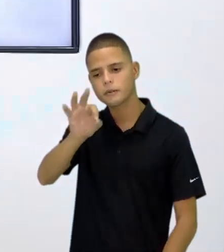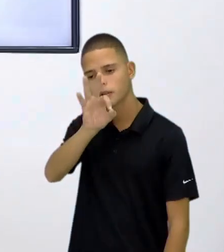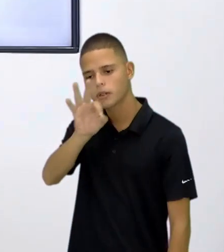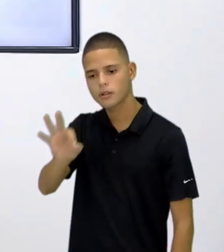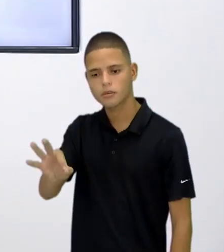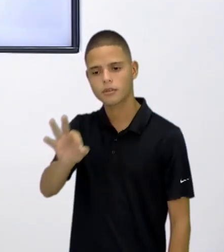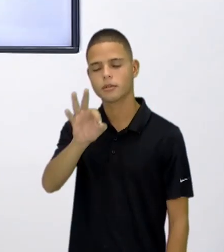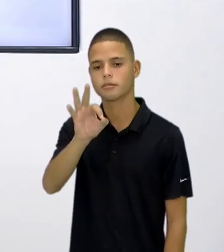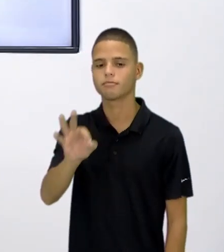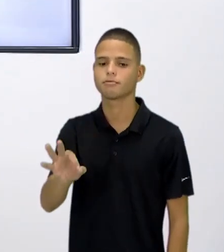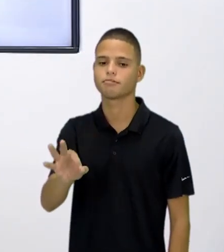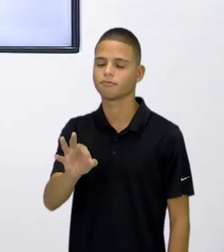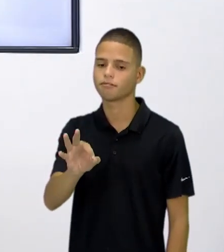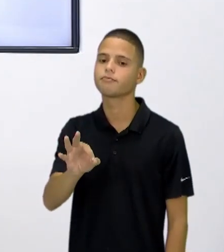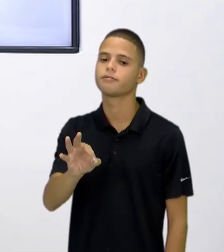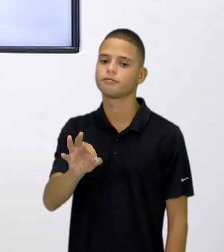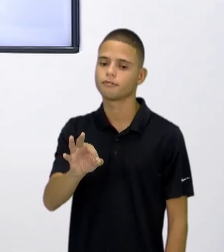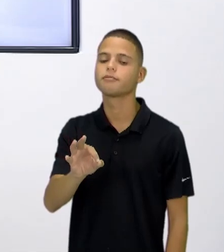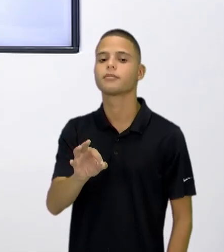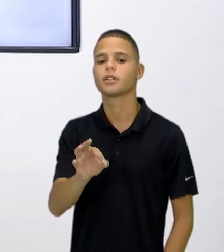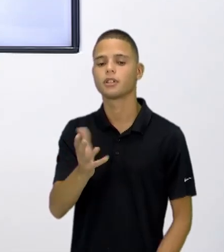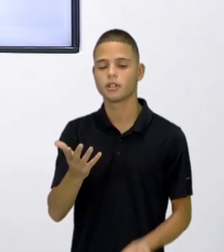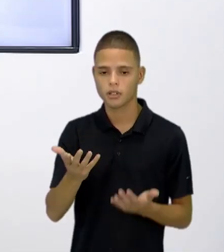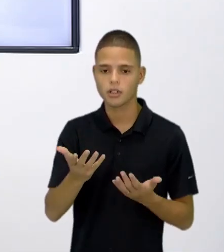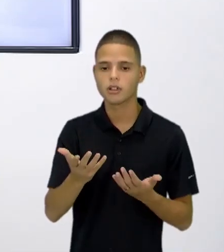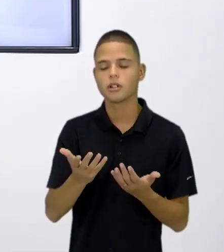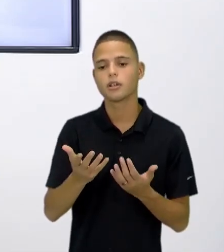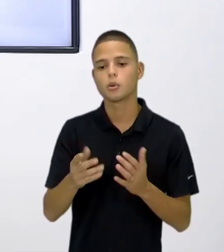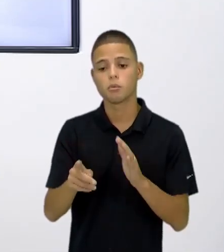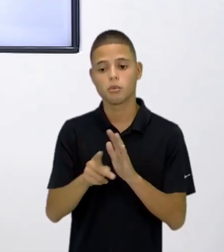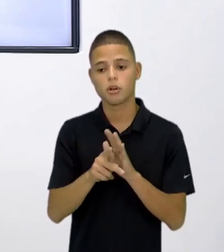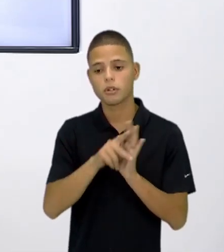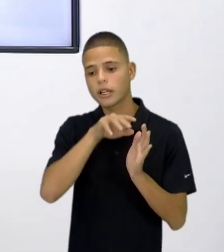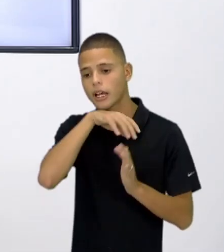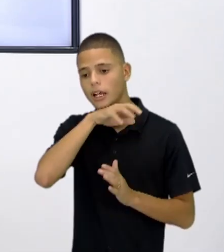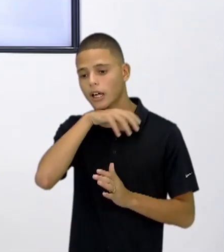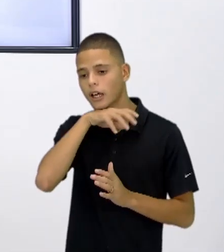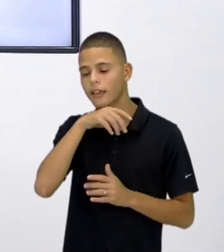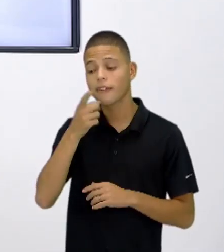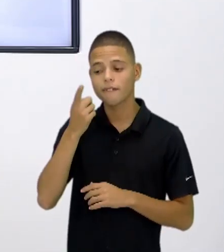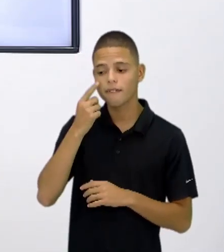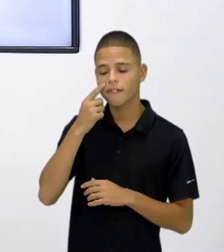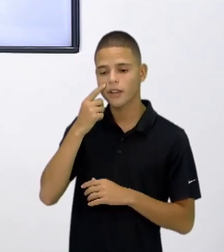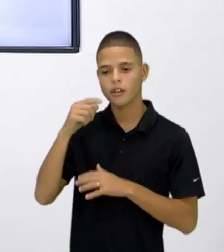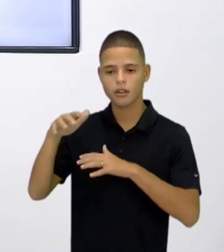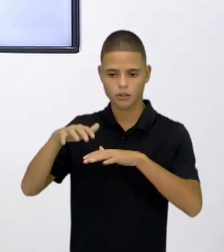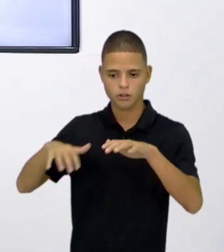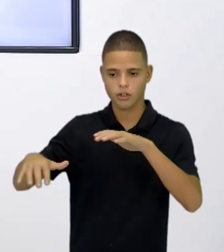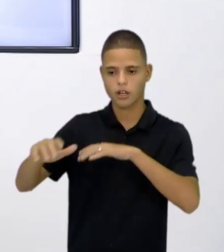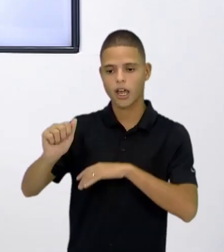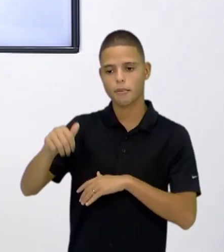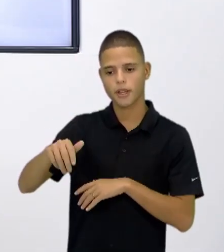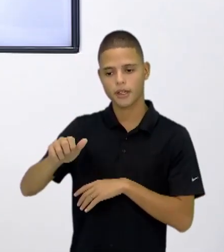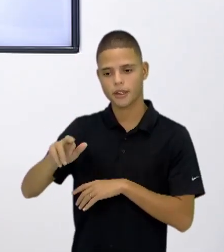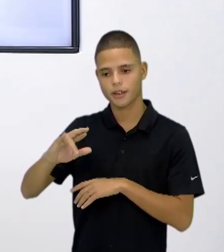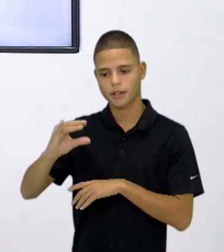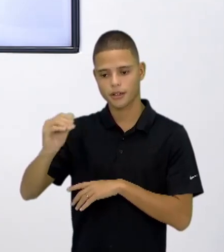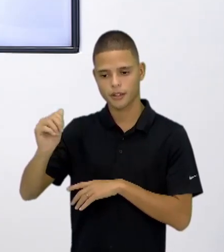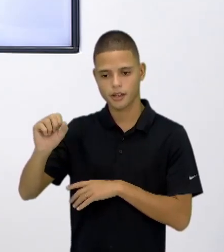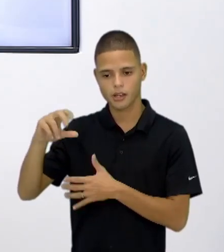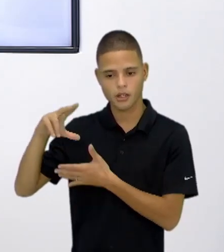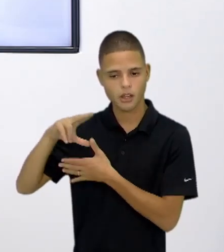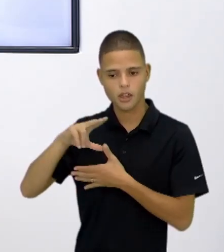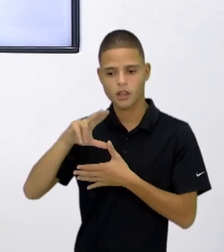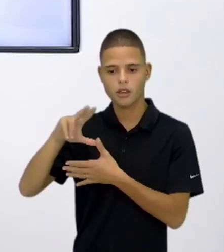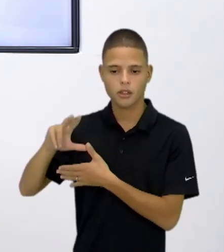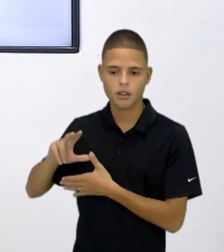aí, dos animais que foram observados nas Américas. Então, percebe? É algo muito grande,